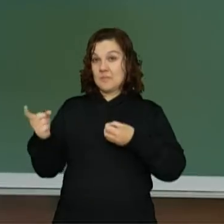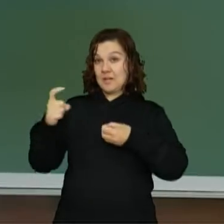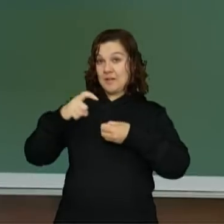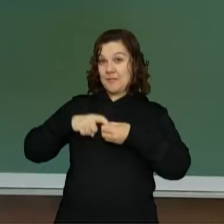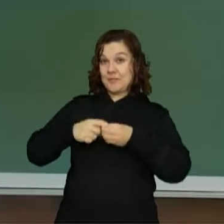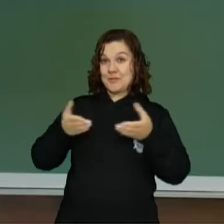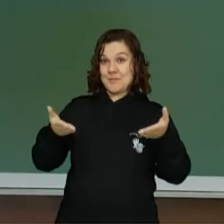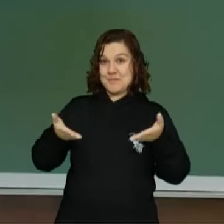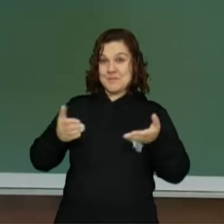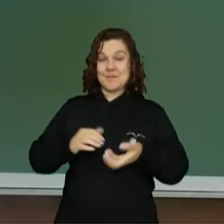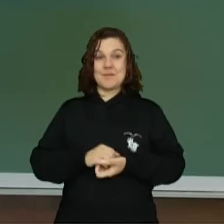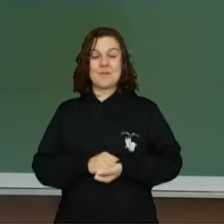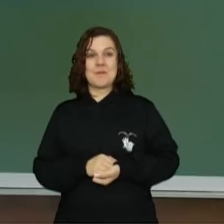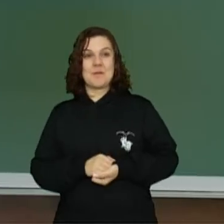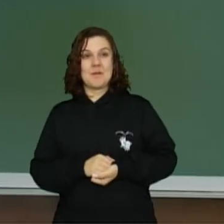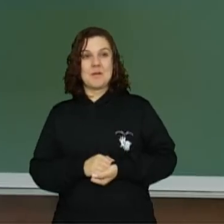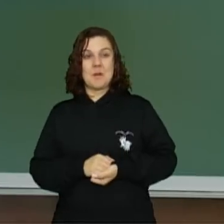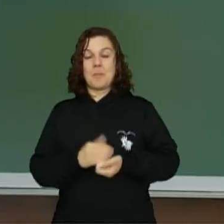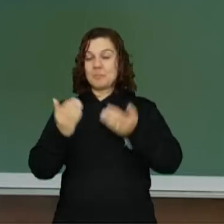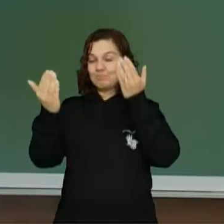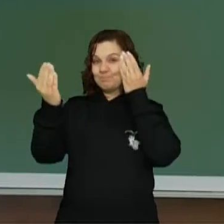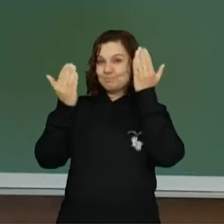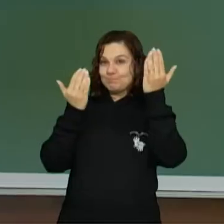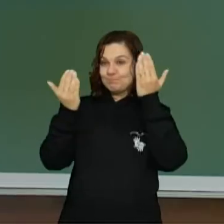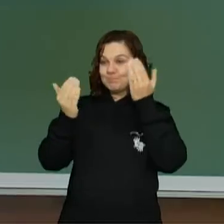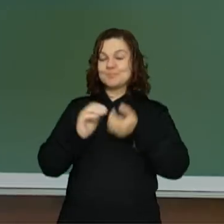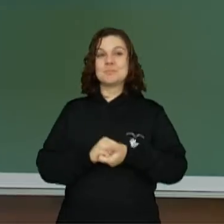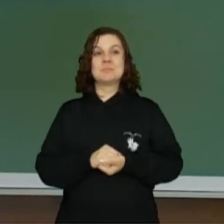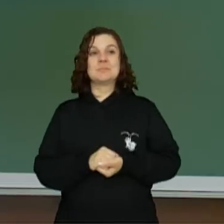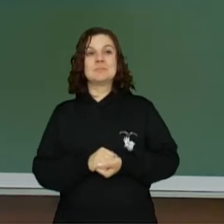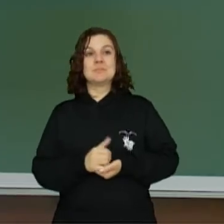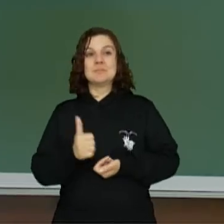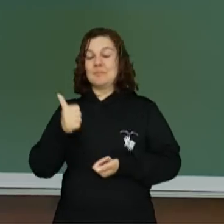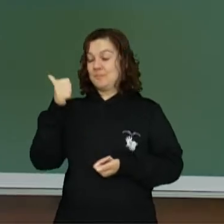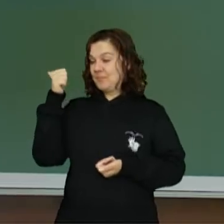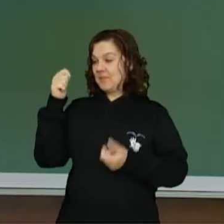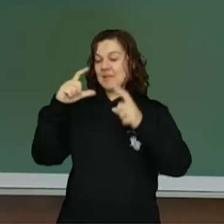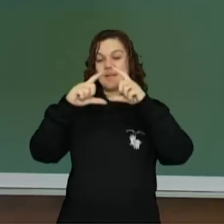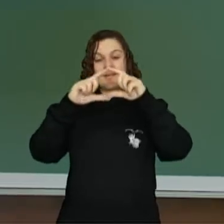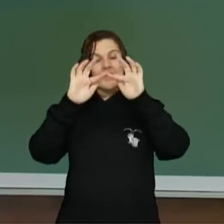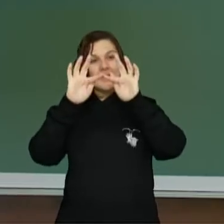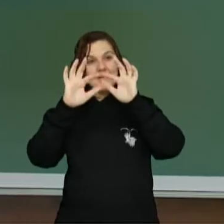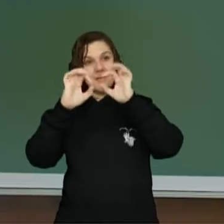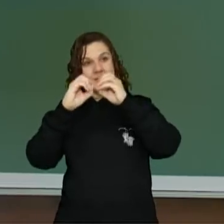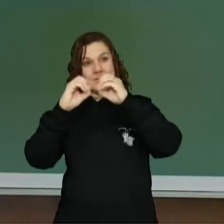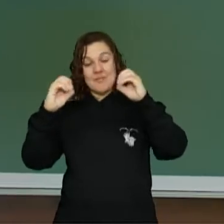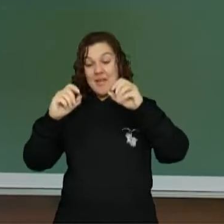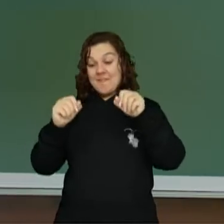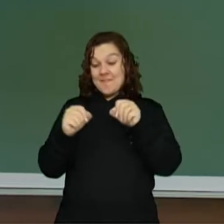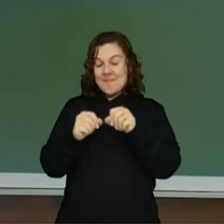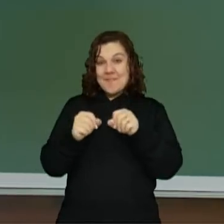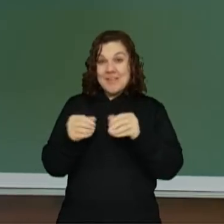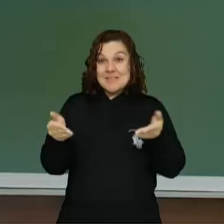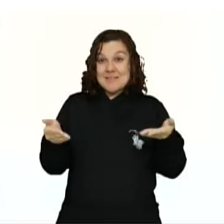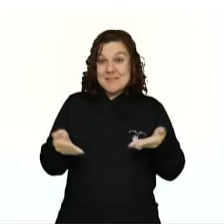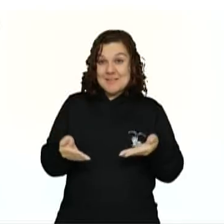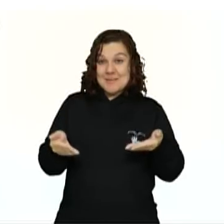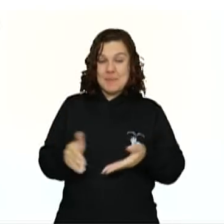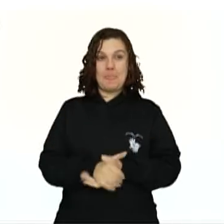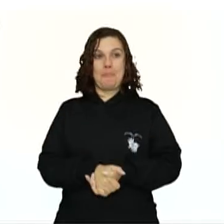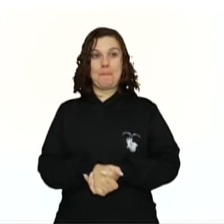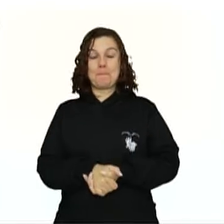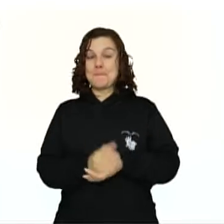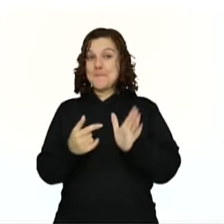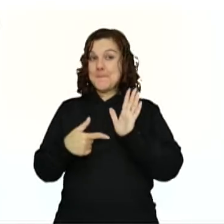Retornamos aqui para conferir a frase ali que nós temos, faça agora, que